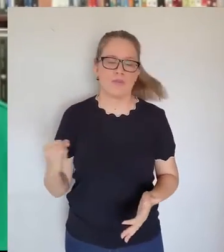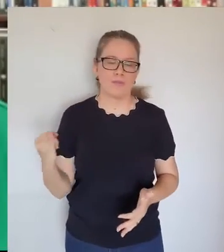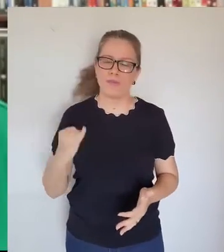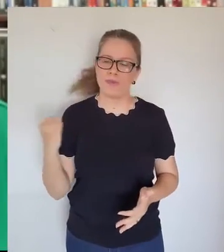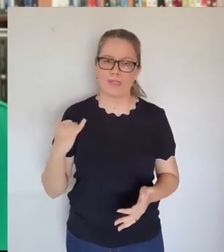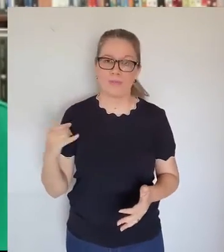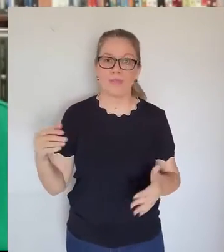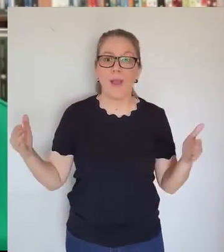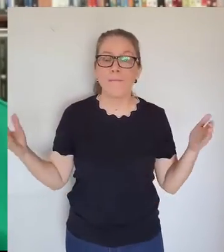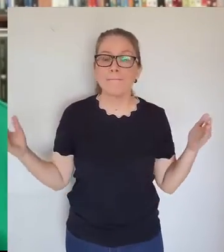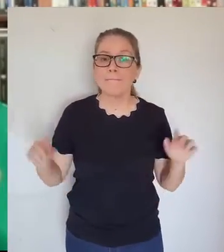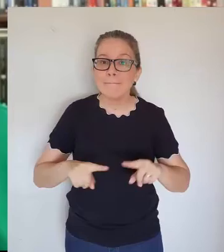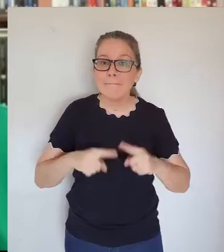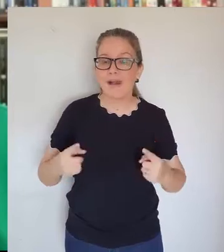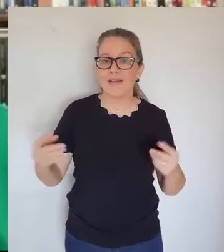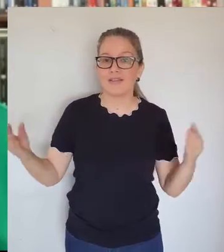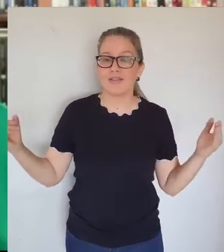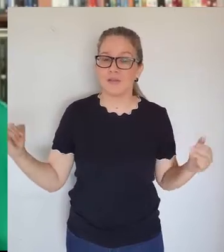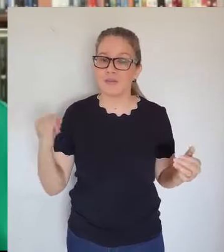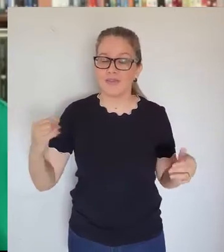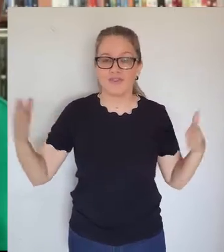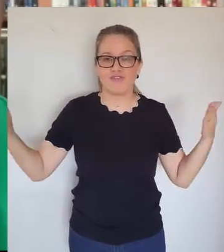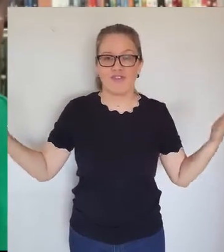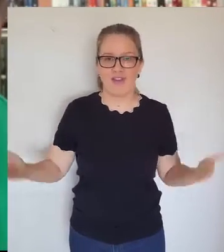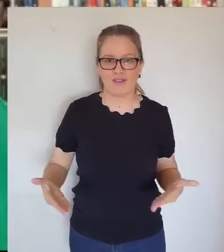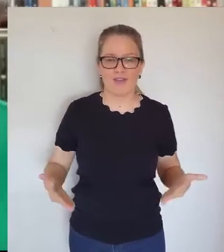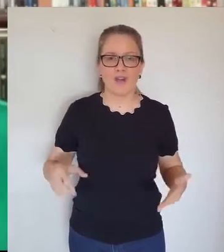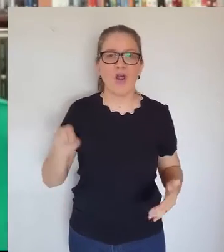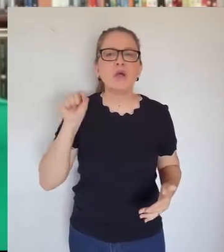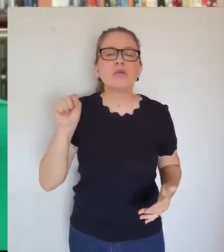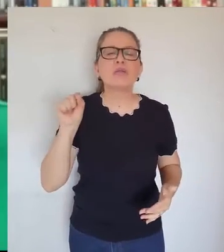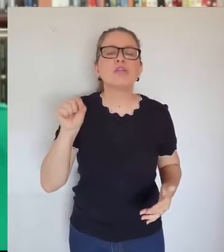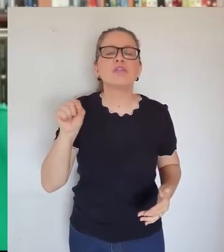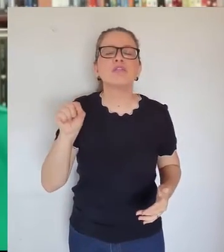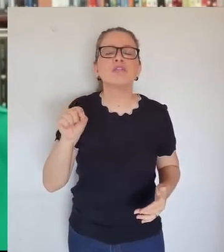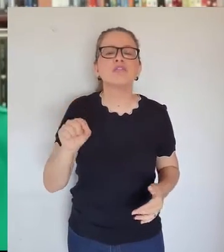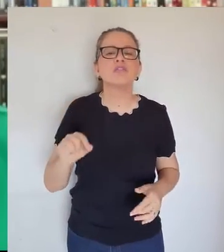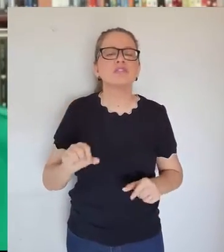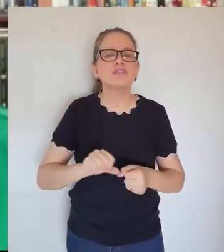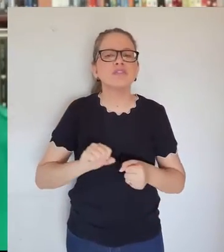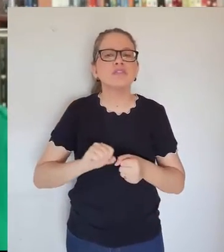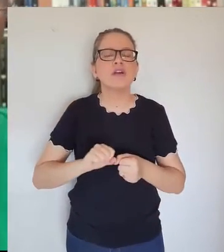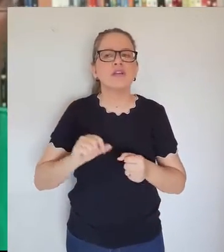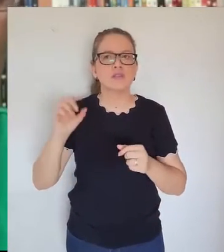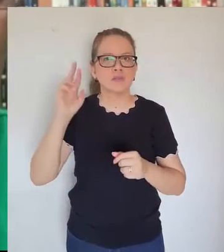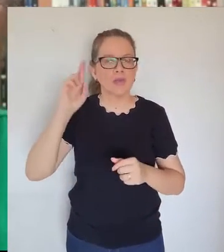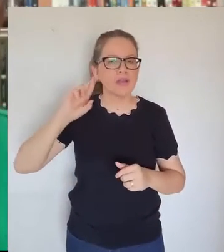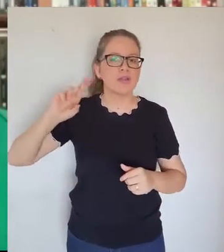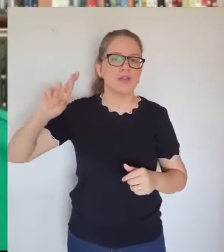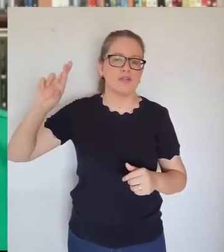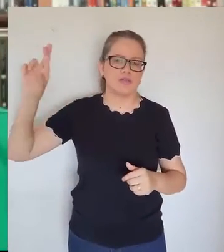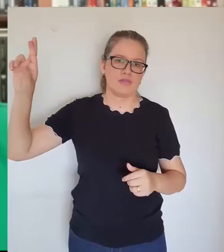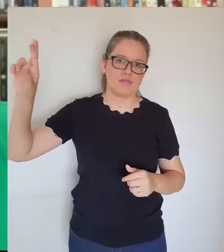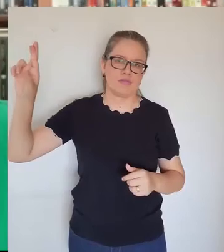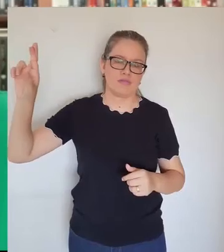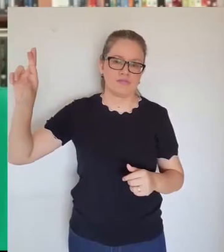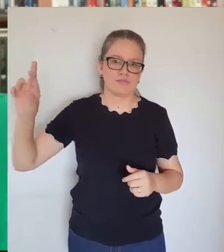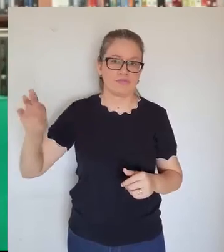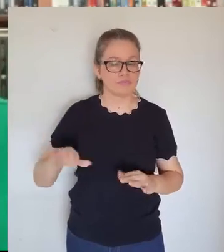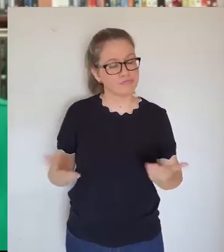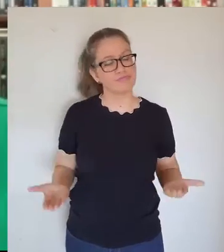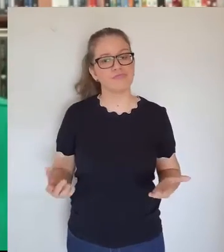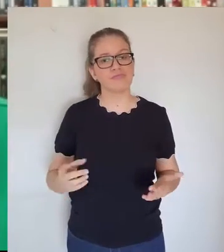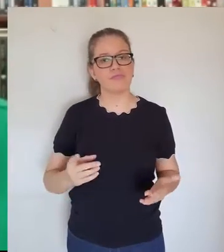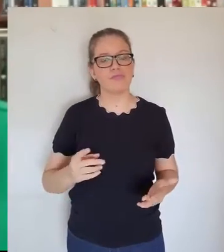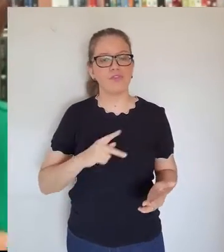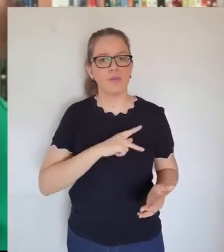muita importância não. O que conta é agora. O que você está fazendo para o Senhor? Então, depois Paulo então vai